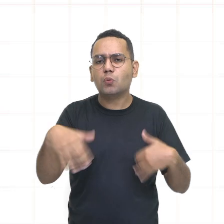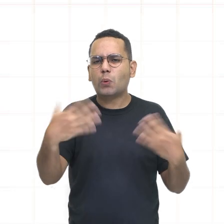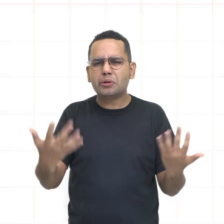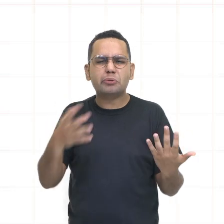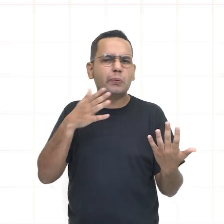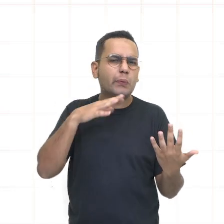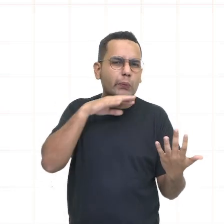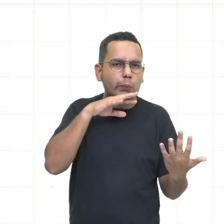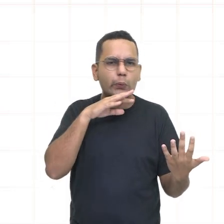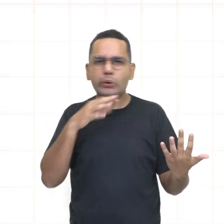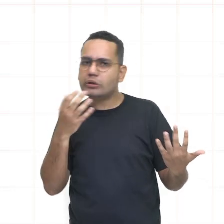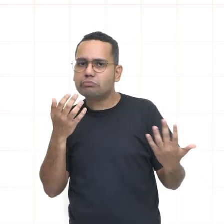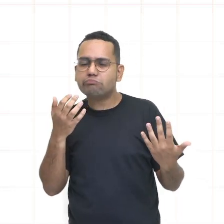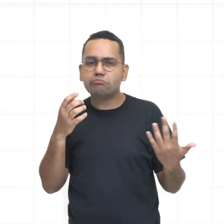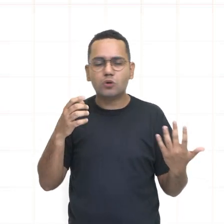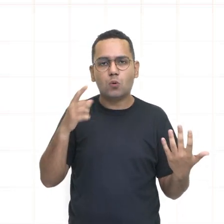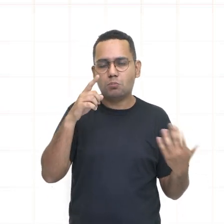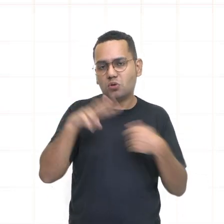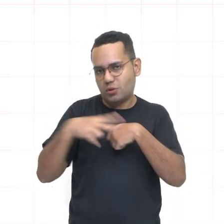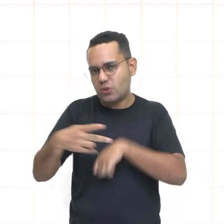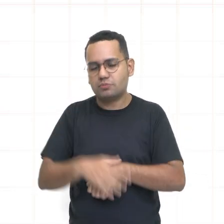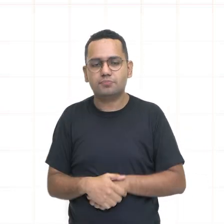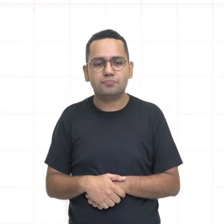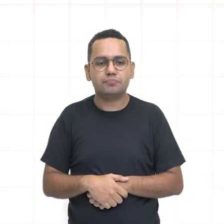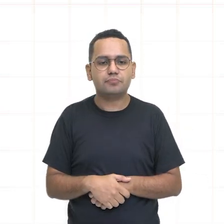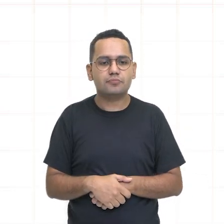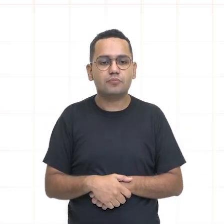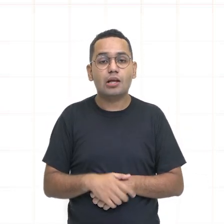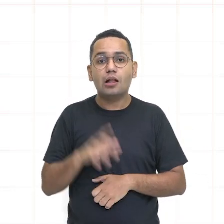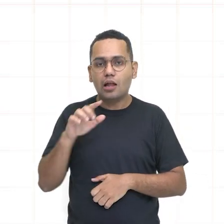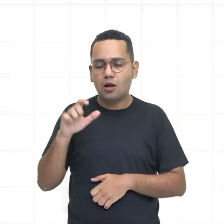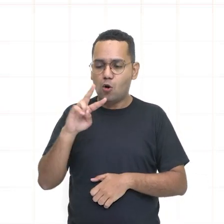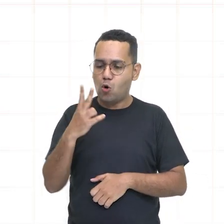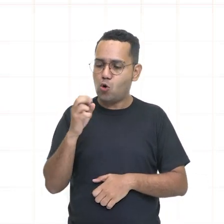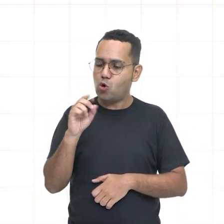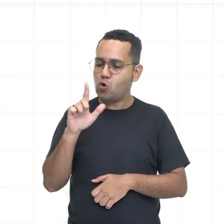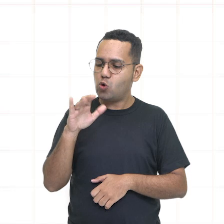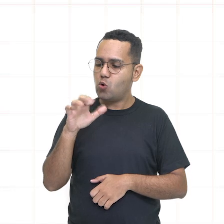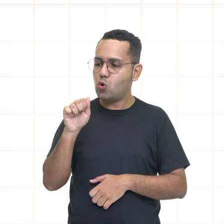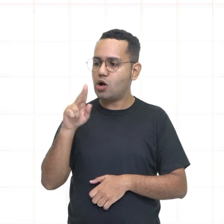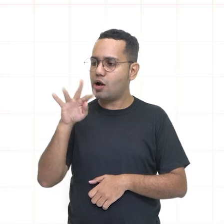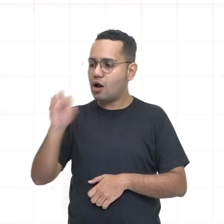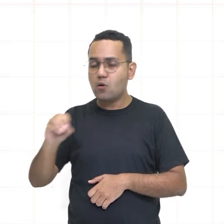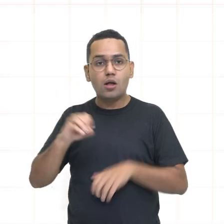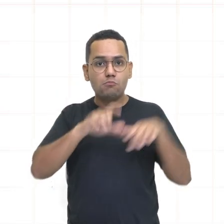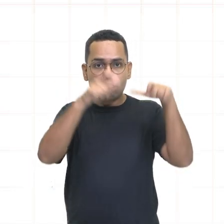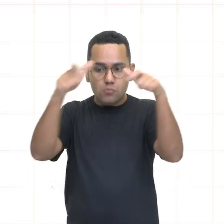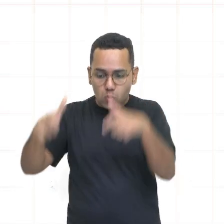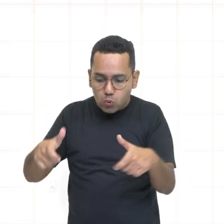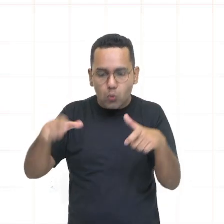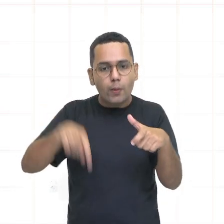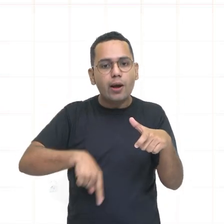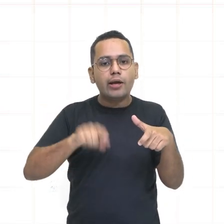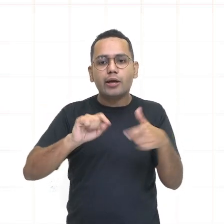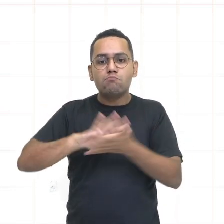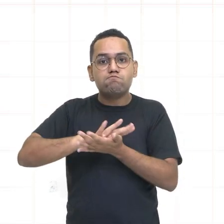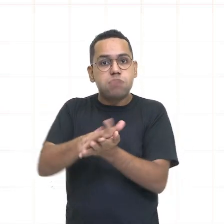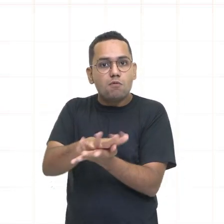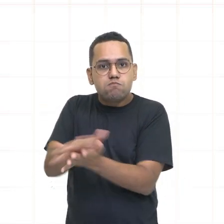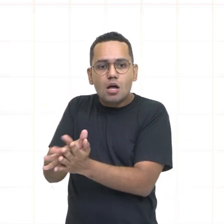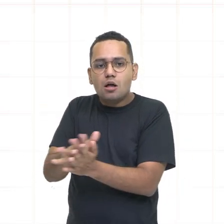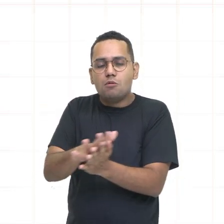observar que nós tivemos aí o Holocausto, que foi justamente o genocídio sistemático de 6 milhões de